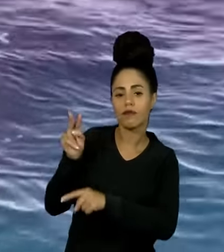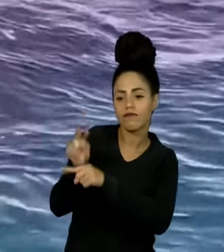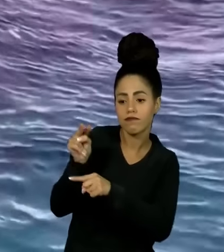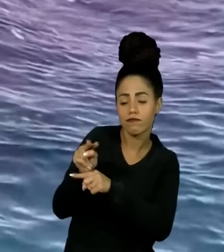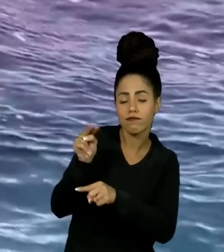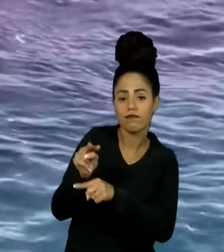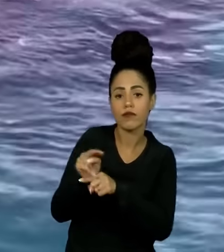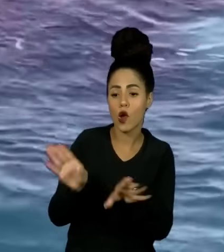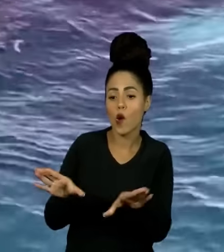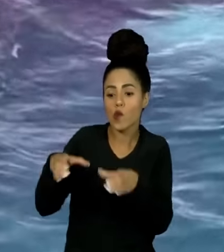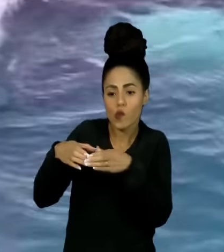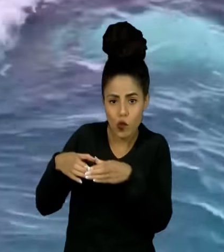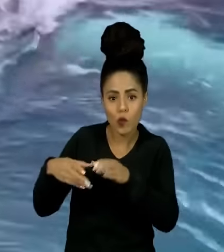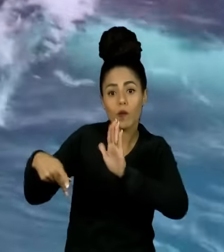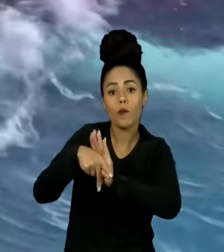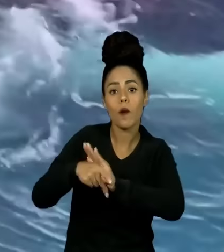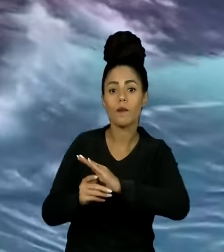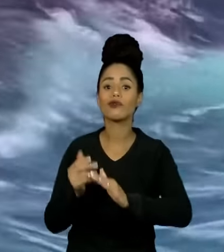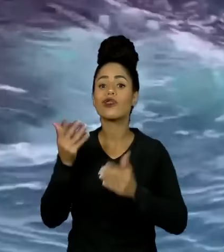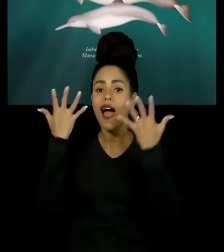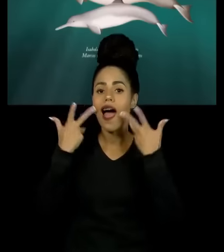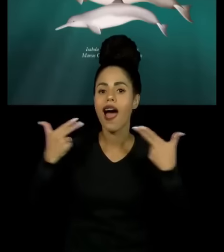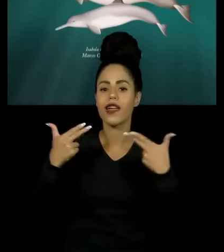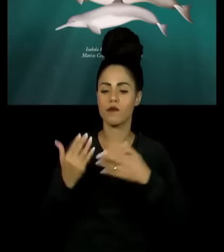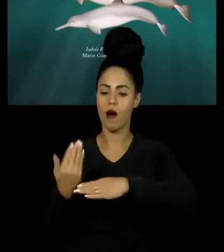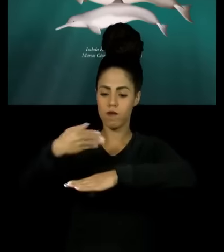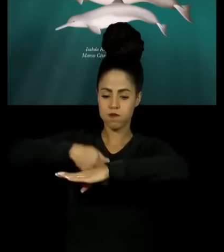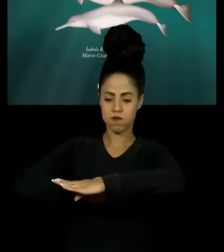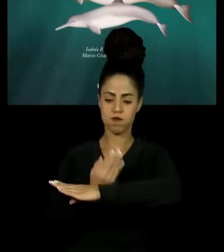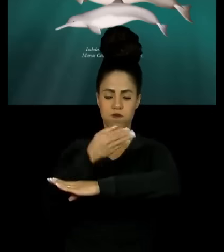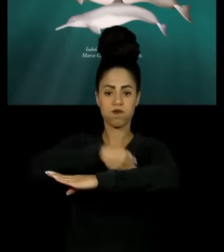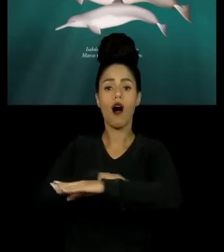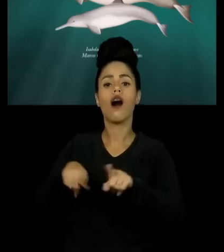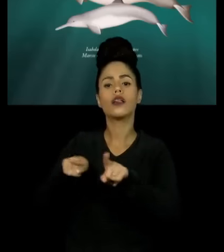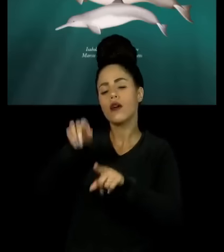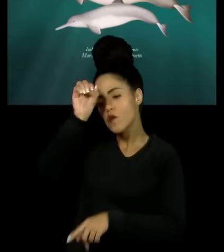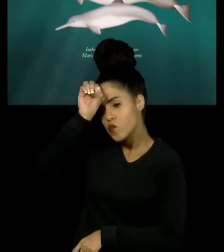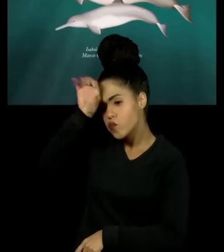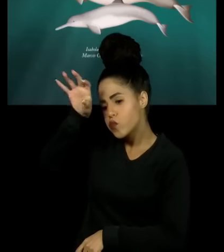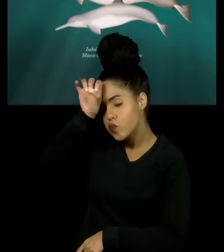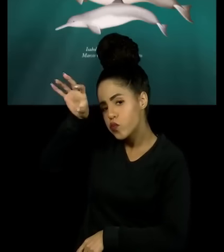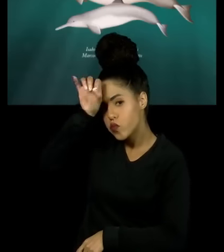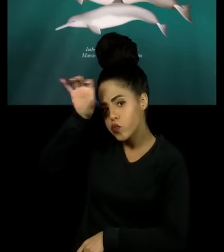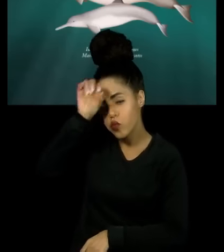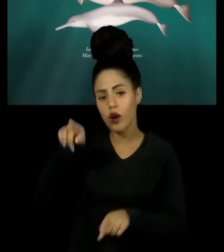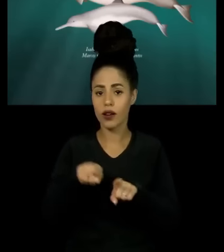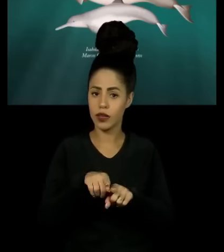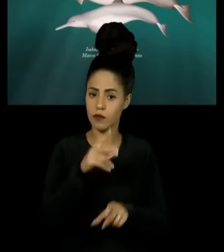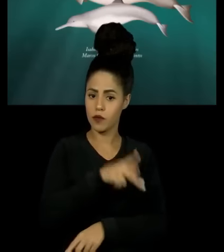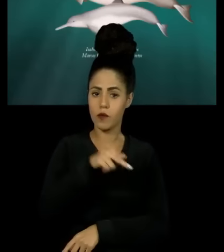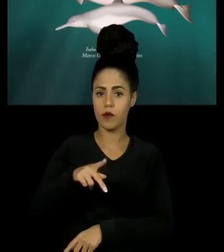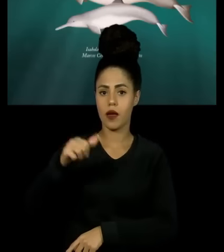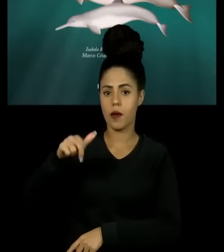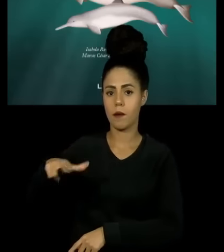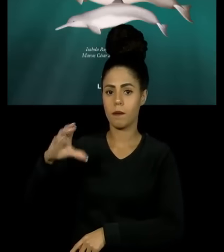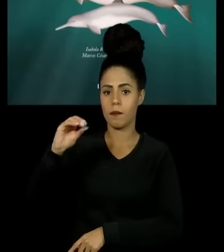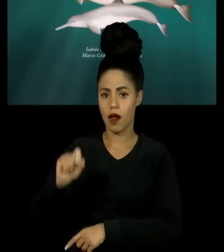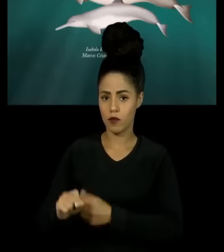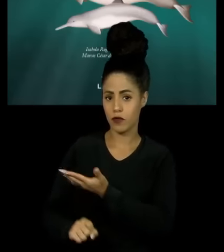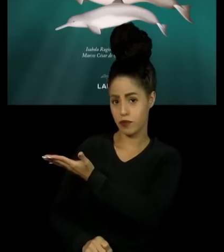Cetáceos, grupo de mamíferos aquáticos composto por baleias e golfinhos, do biólogo e professor Marcos César de